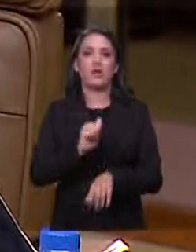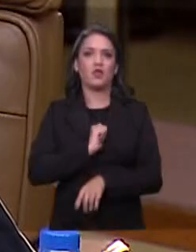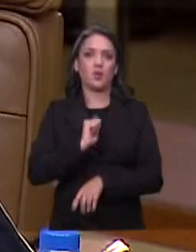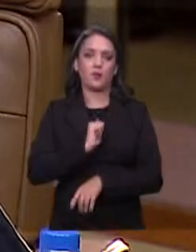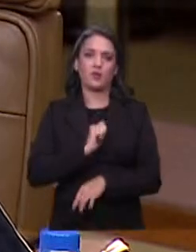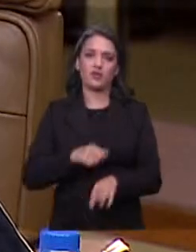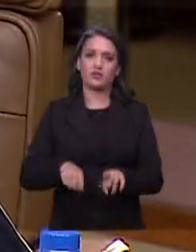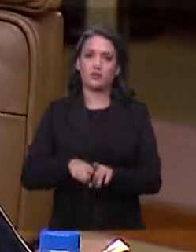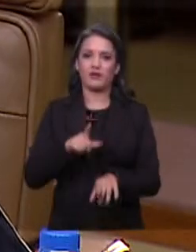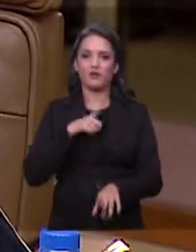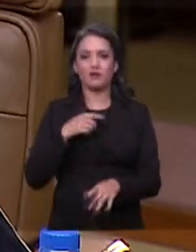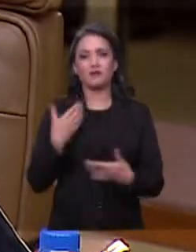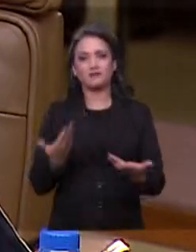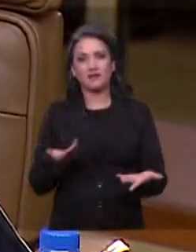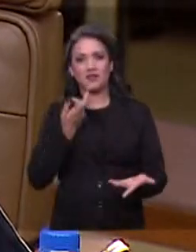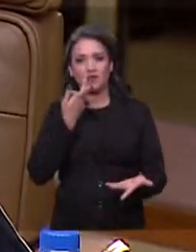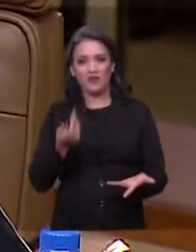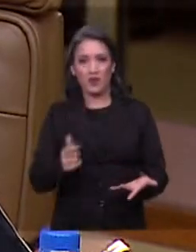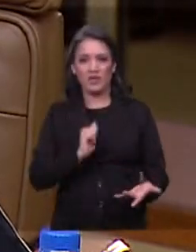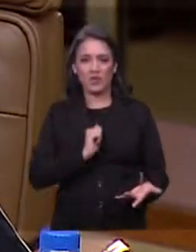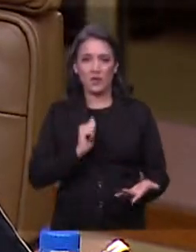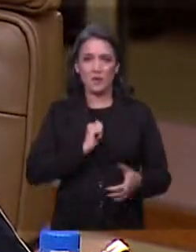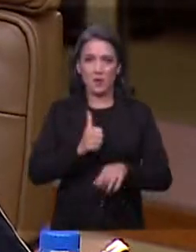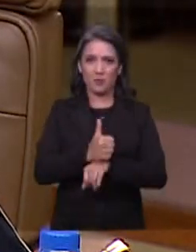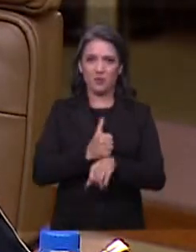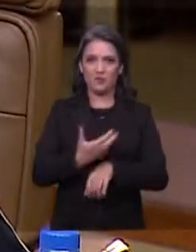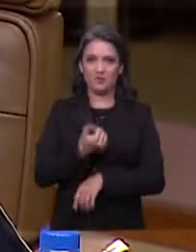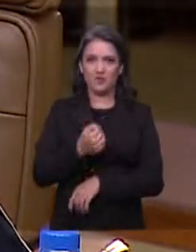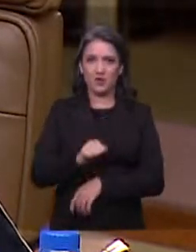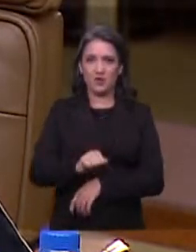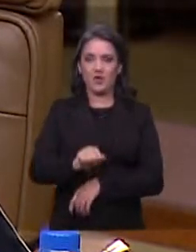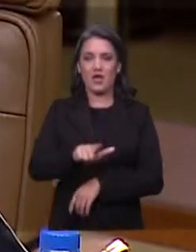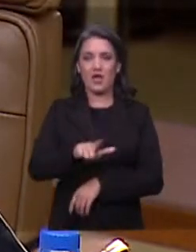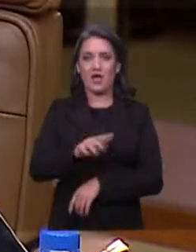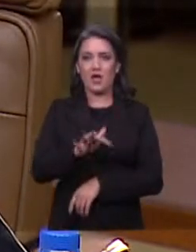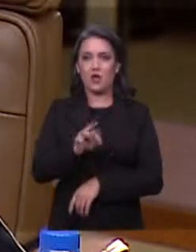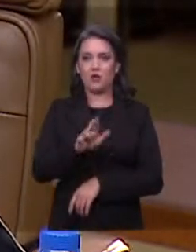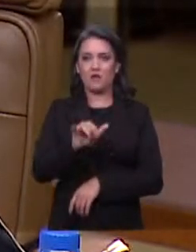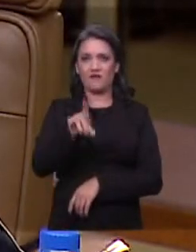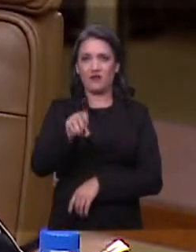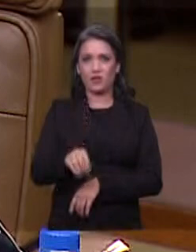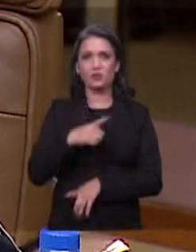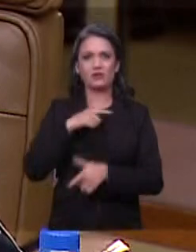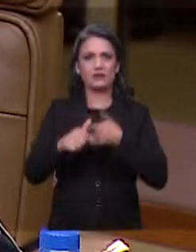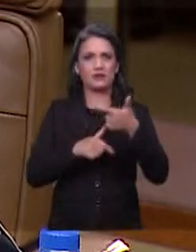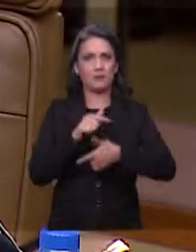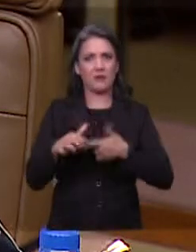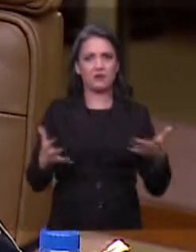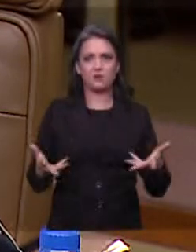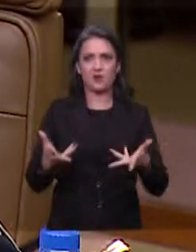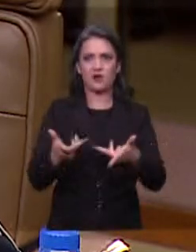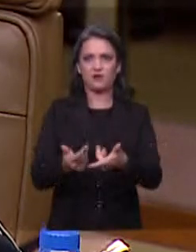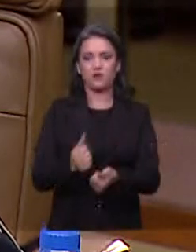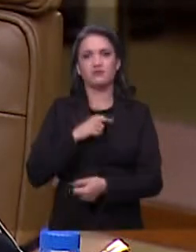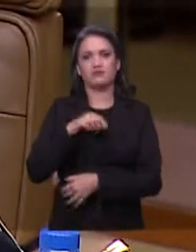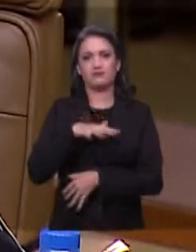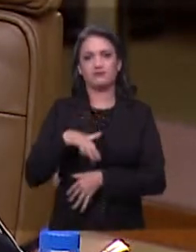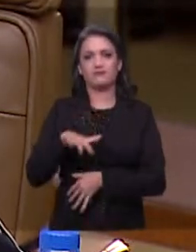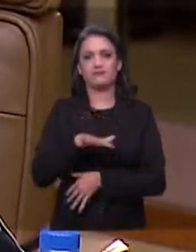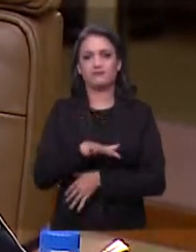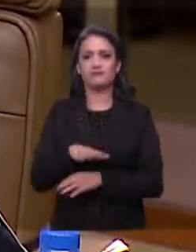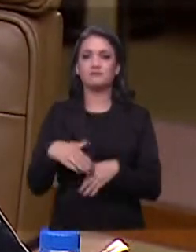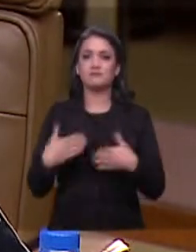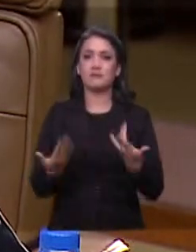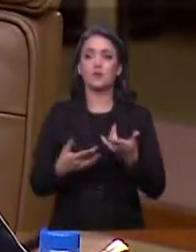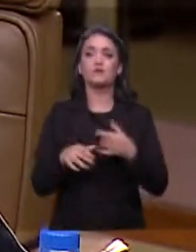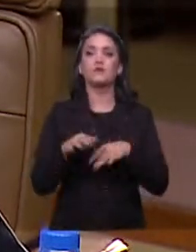Aliás, Vossa Excelência, cito o antropólogo Alfredo Wagenberg de Almeida, que tem trabalhos exemplares nessa seara. Na